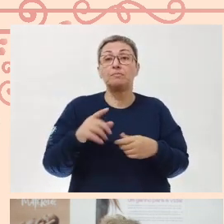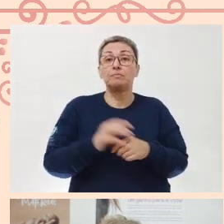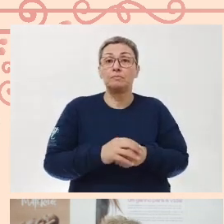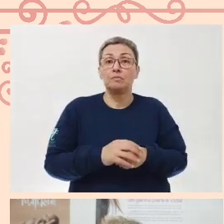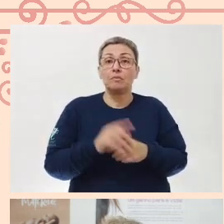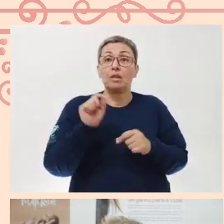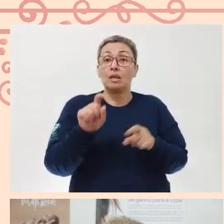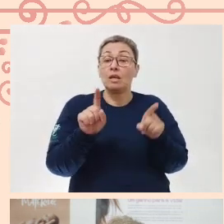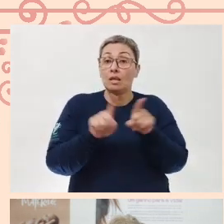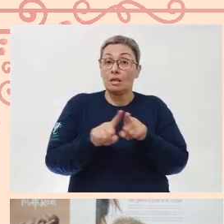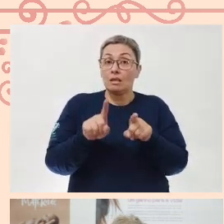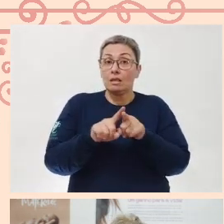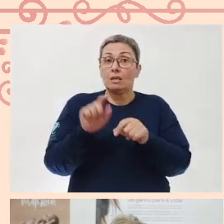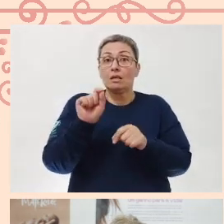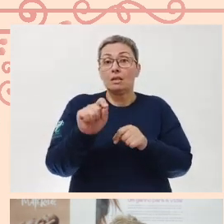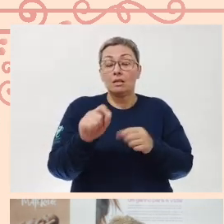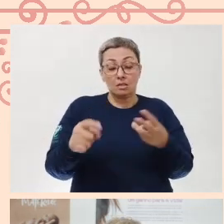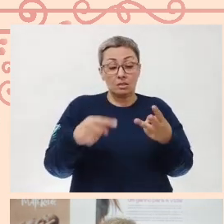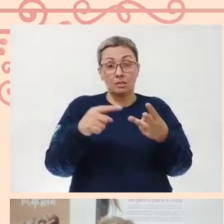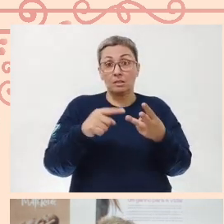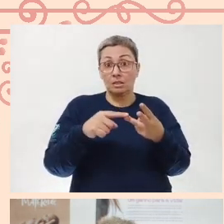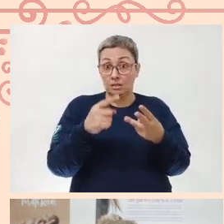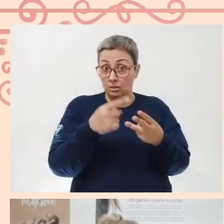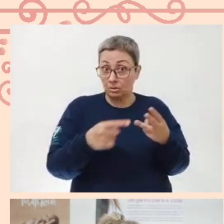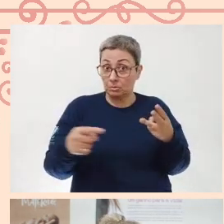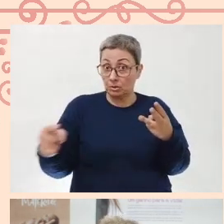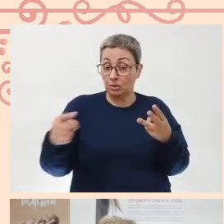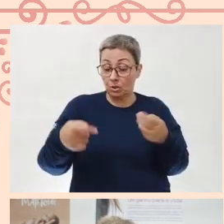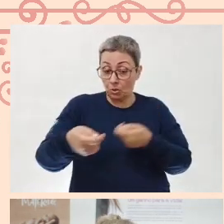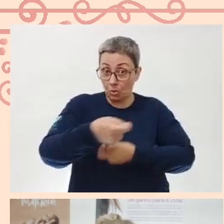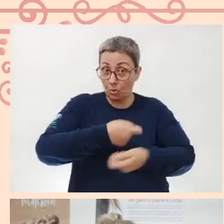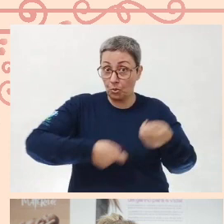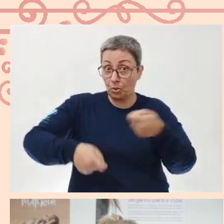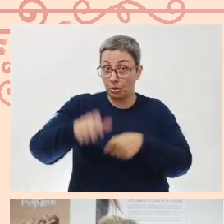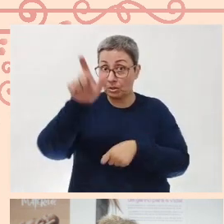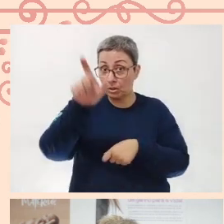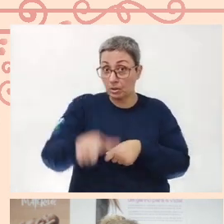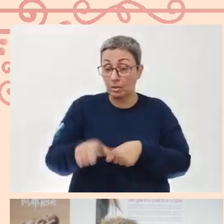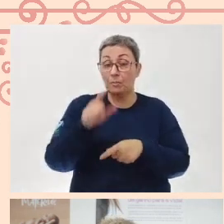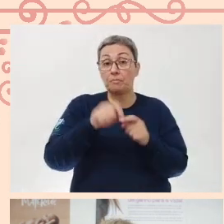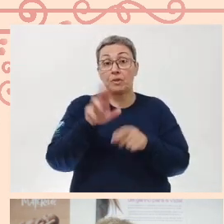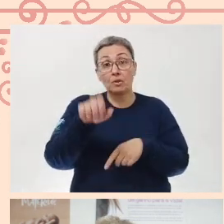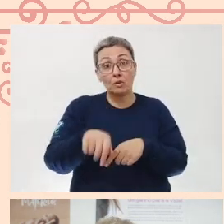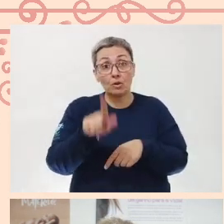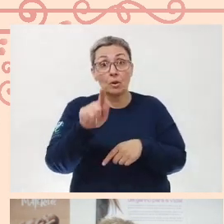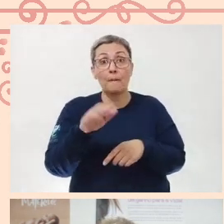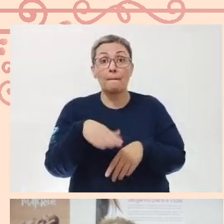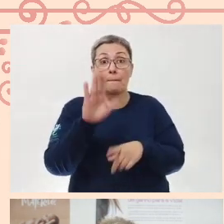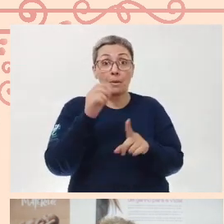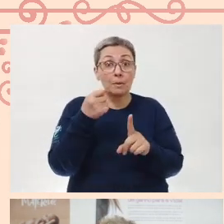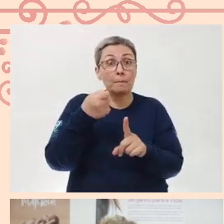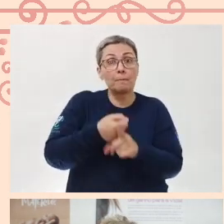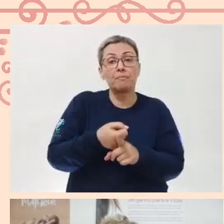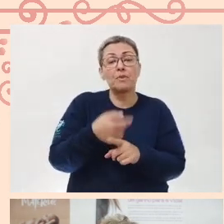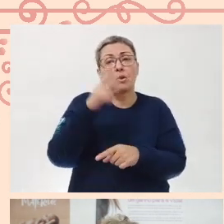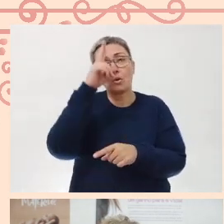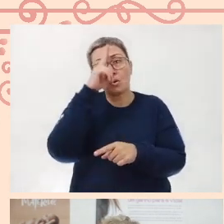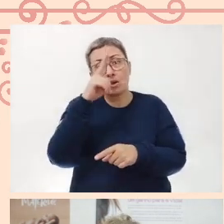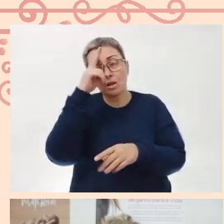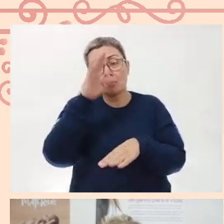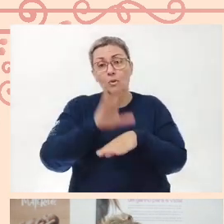município. Ainda dentro do terceiro objetivo, que é articular com indivíduos e organizações para maior